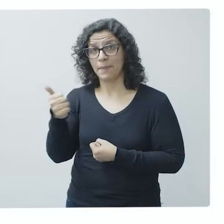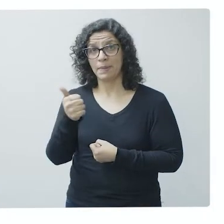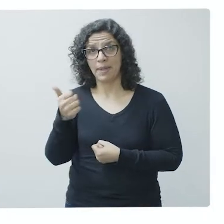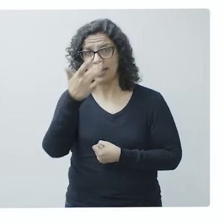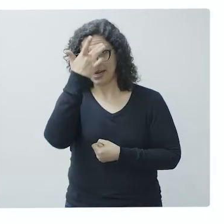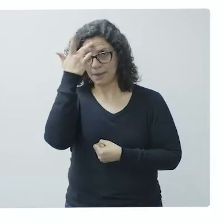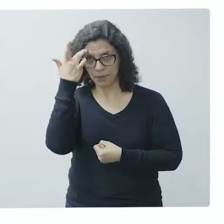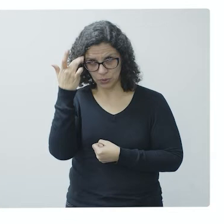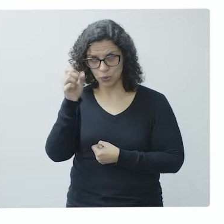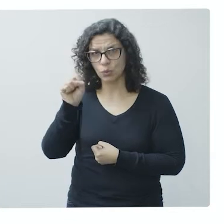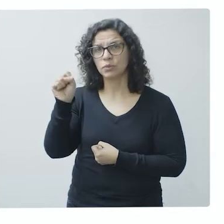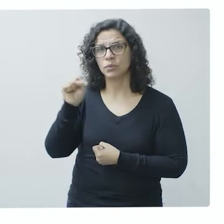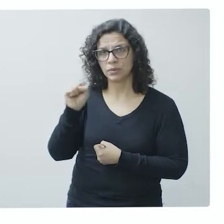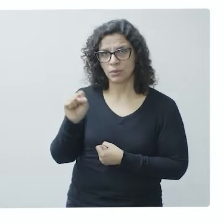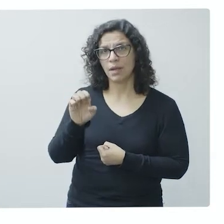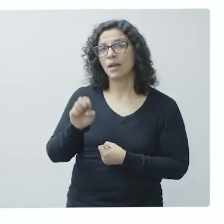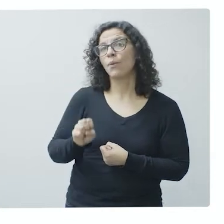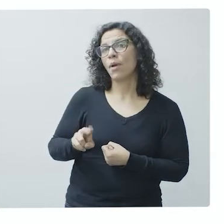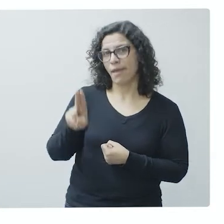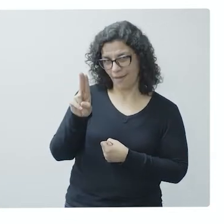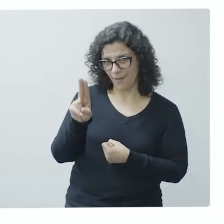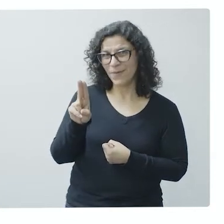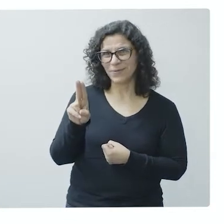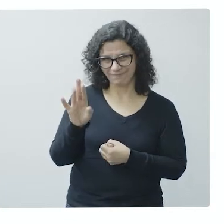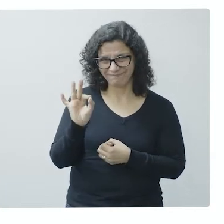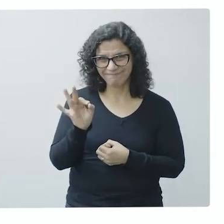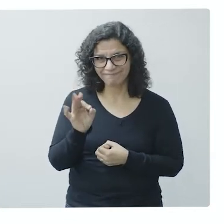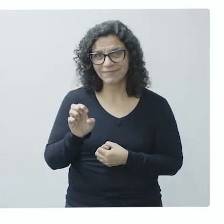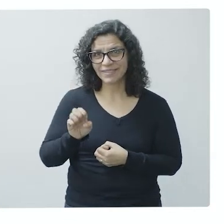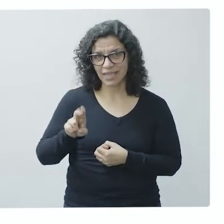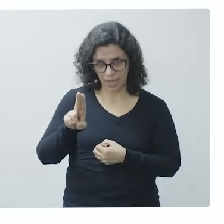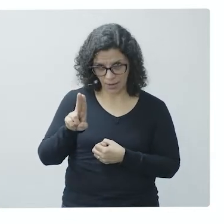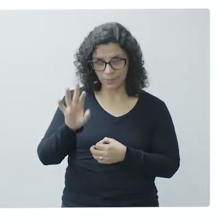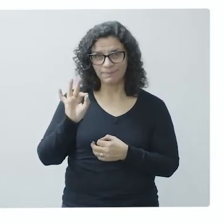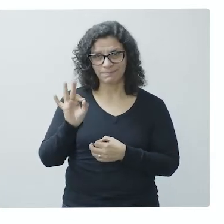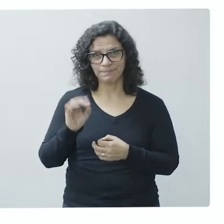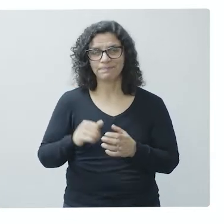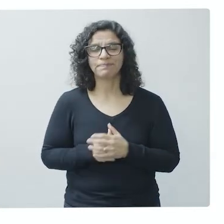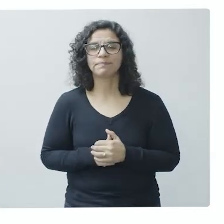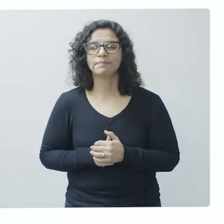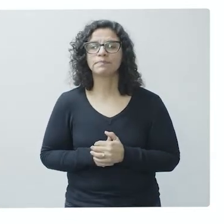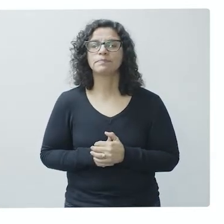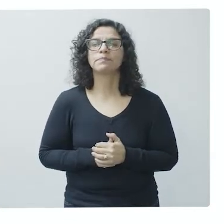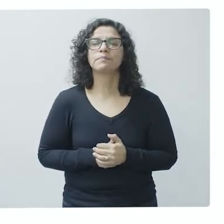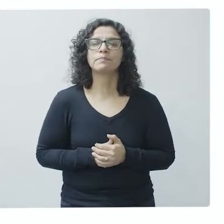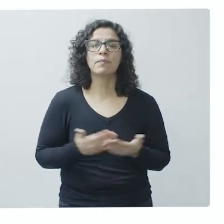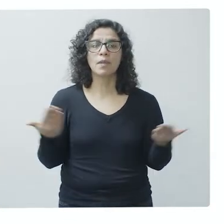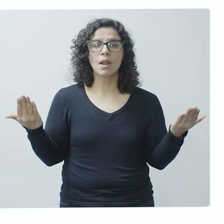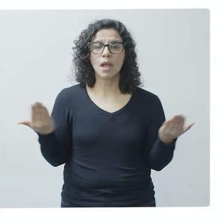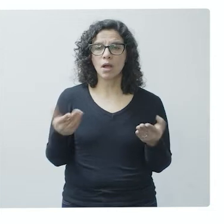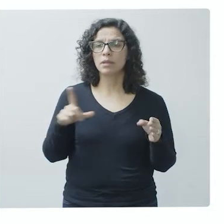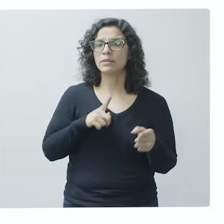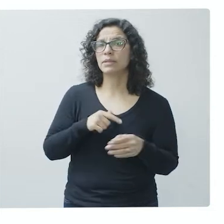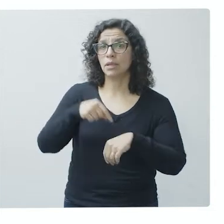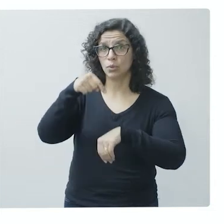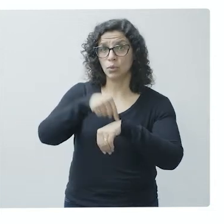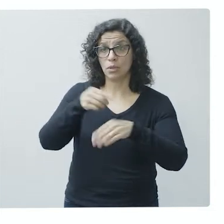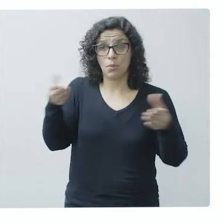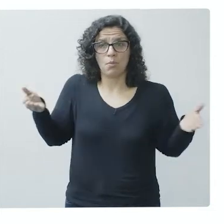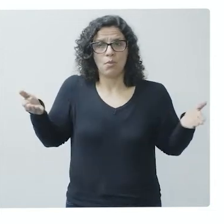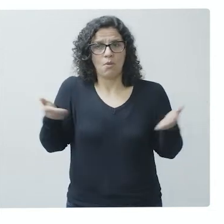pessoa do singular, quem é a primeira pessoa do singular, professor? Primeira pessoa do singular, eu, certo? No